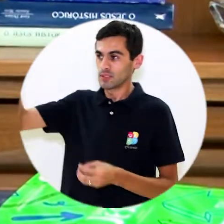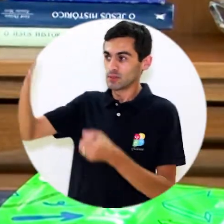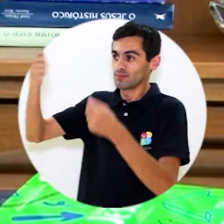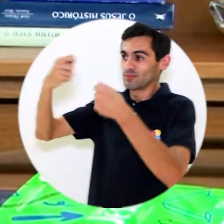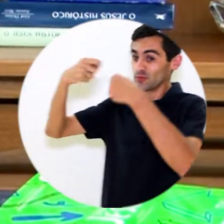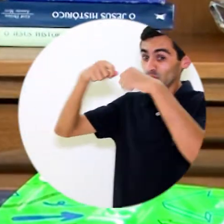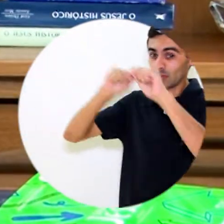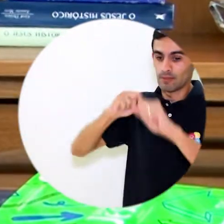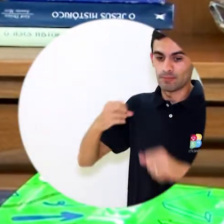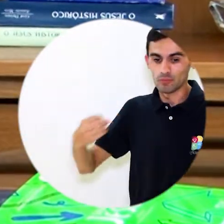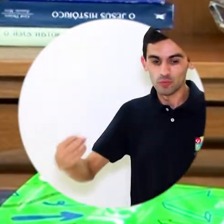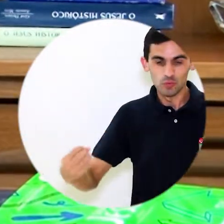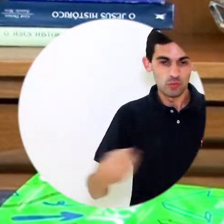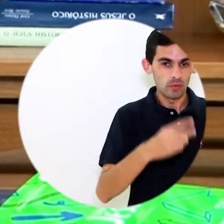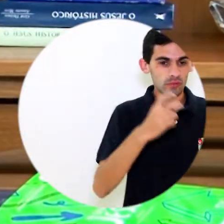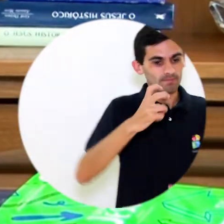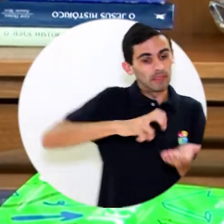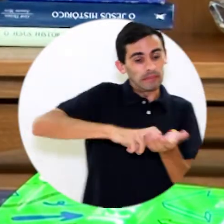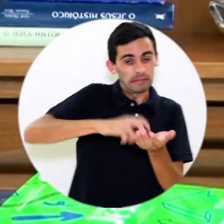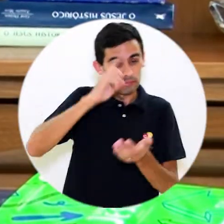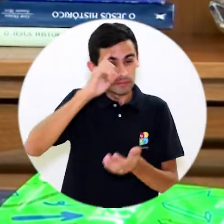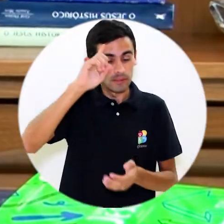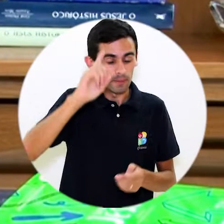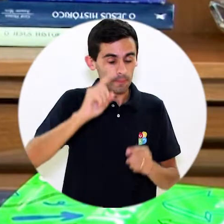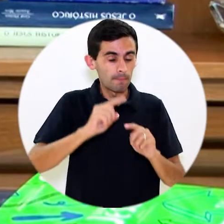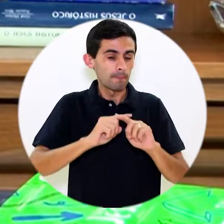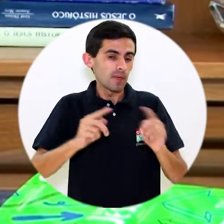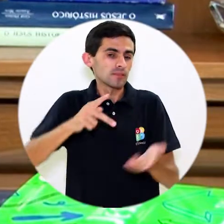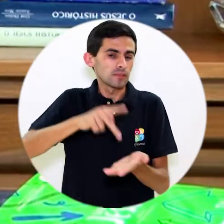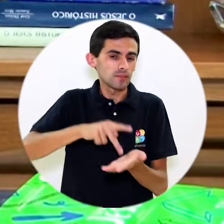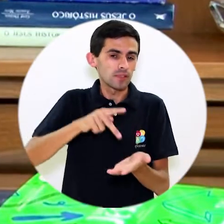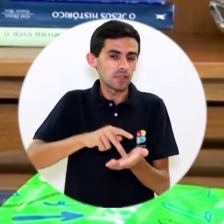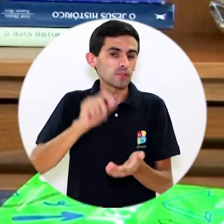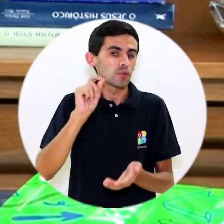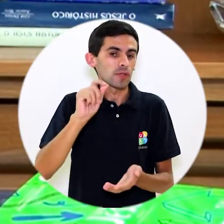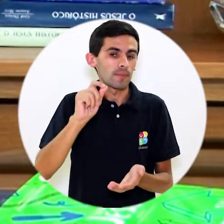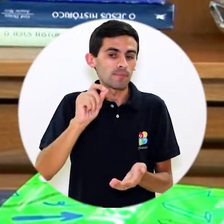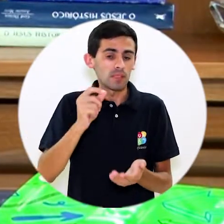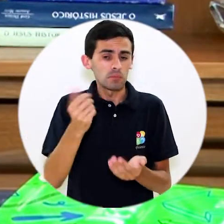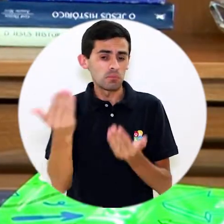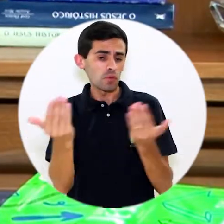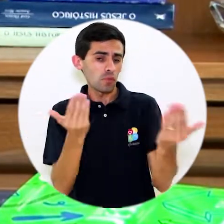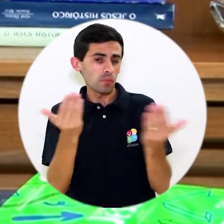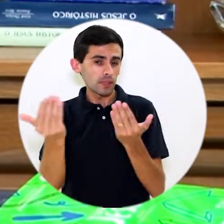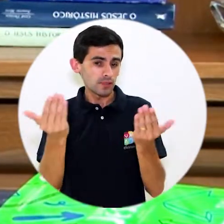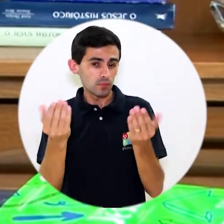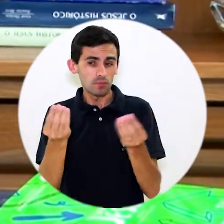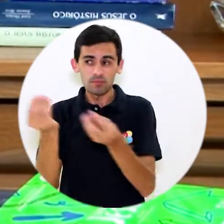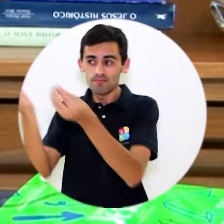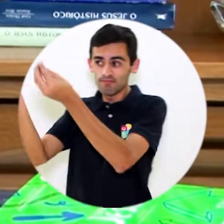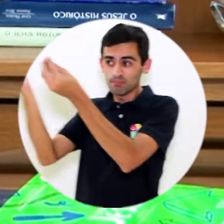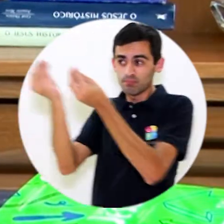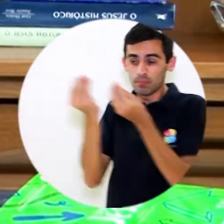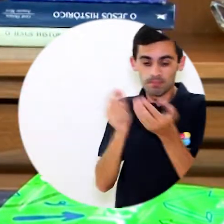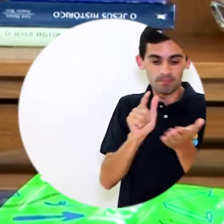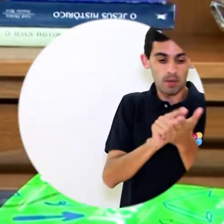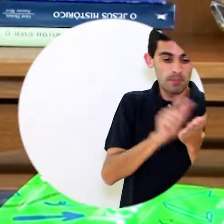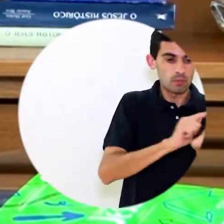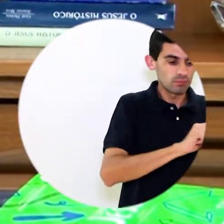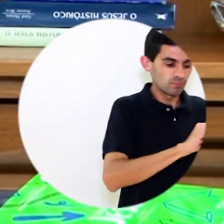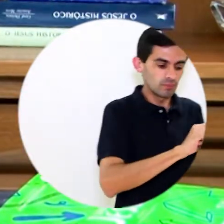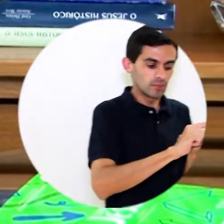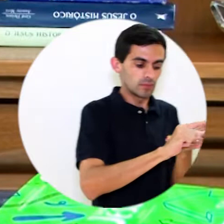se renovassem a cada dia, a cada manhã. Na realidade, é como se você estivesse recebendo uma página em